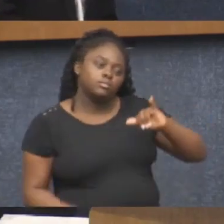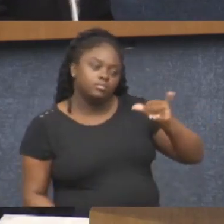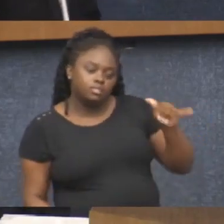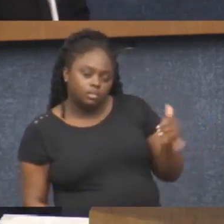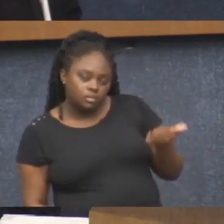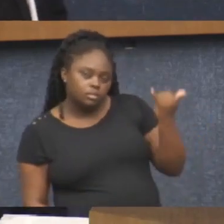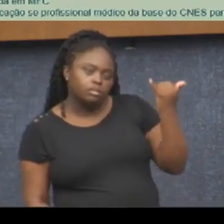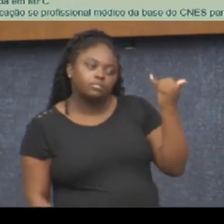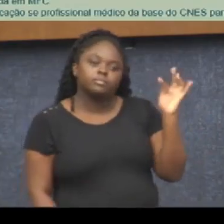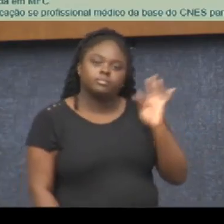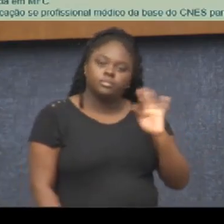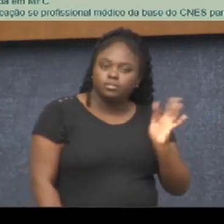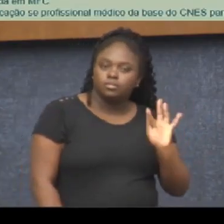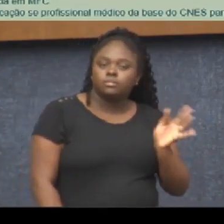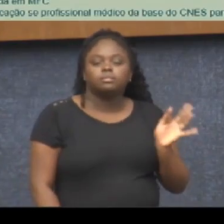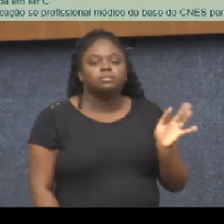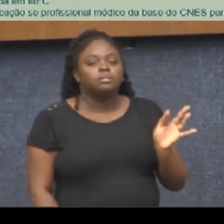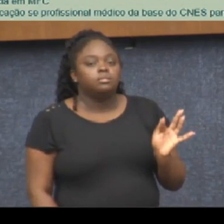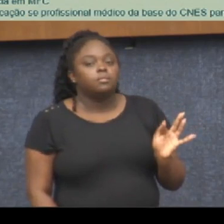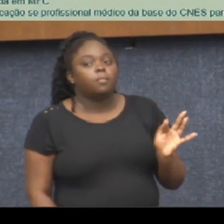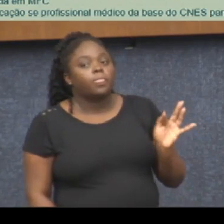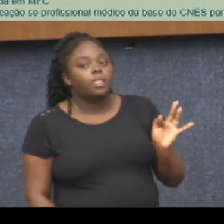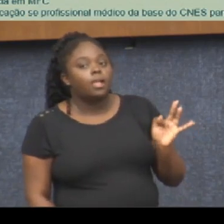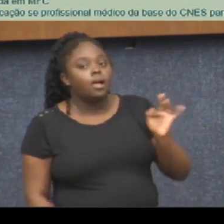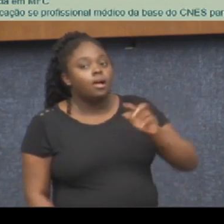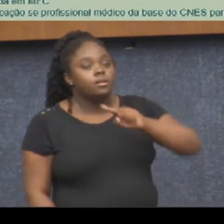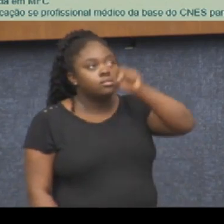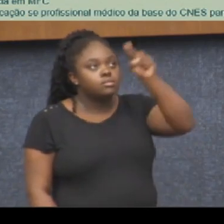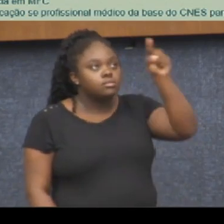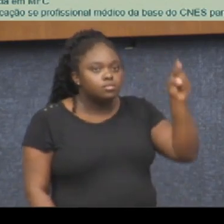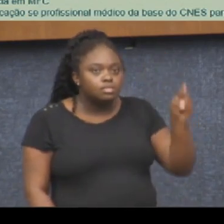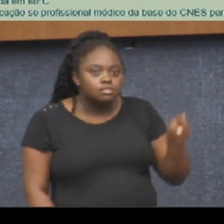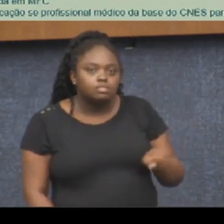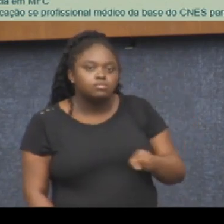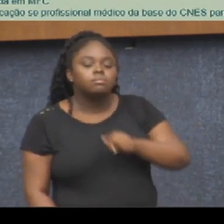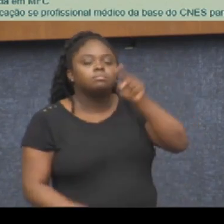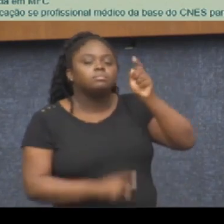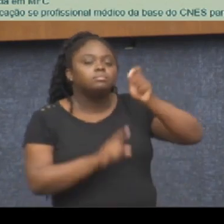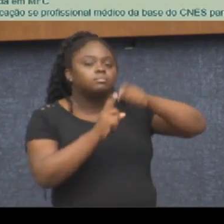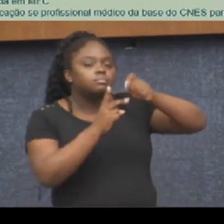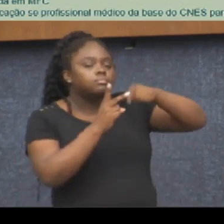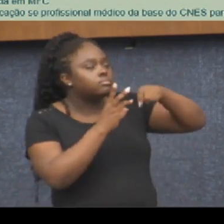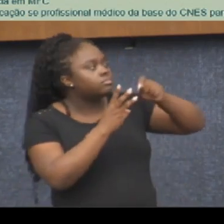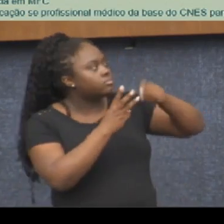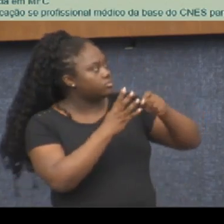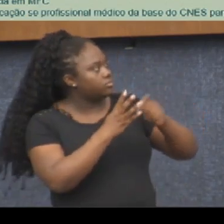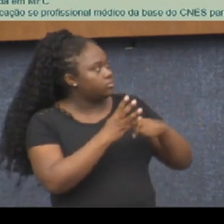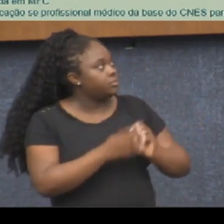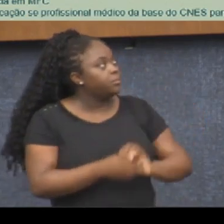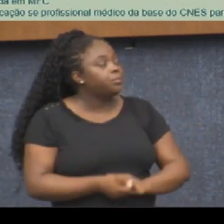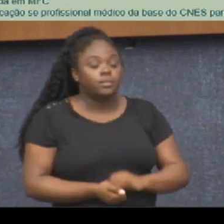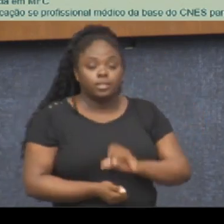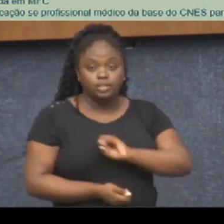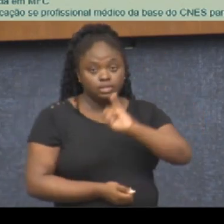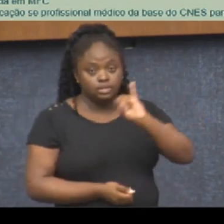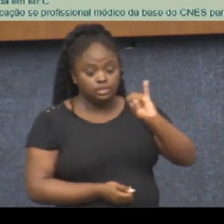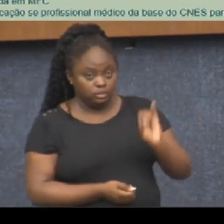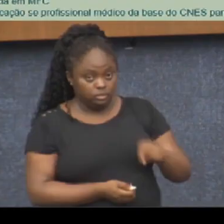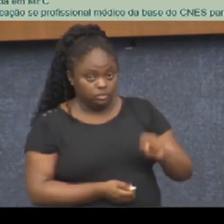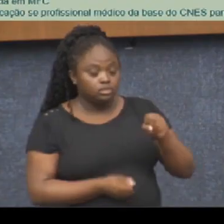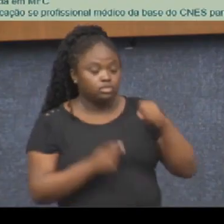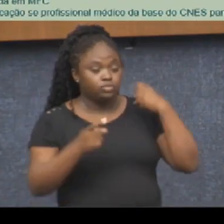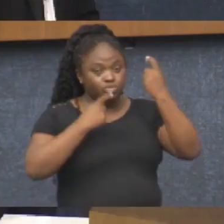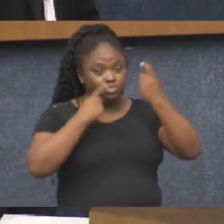Janeiro 17, fevereiro 17, essa bolinha inteira em cada mês. Tá? Sim, foi um trabalho complexo,